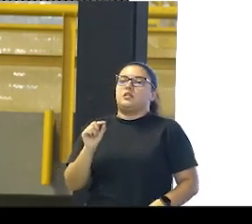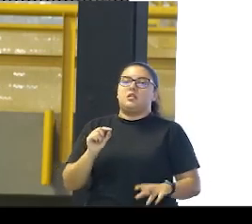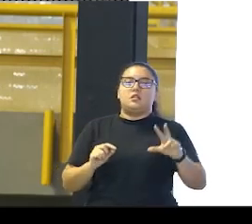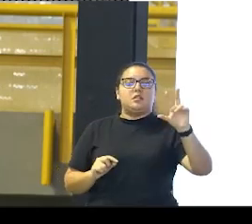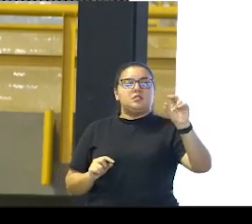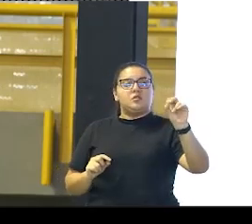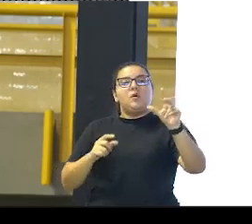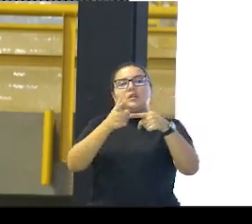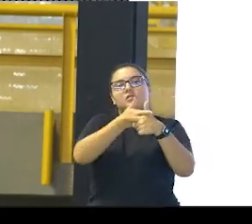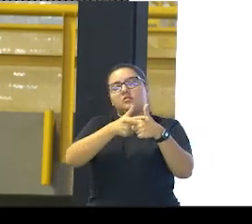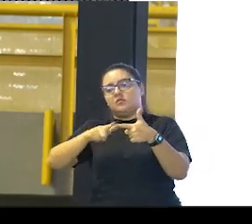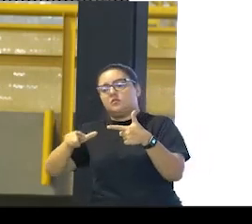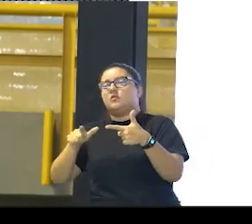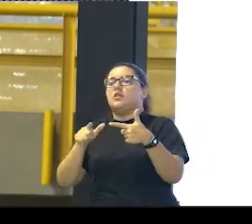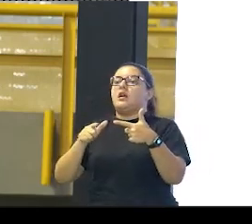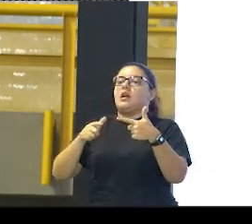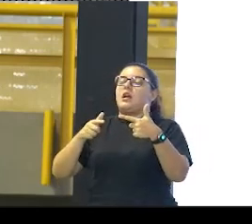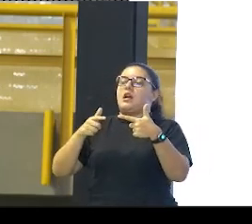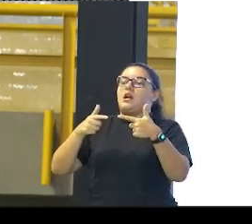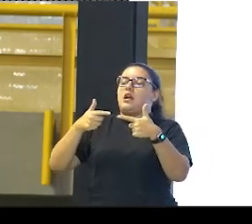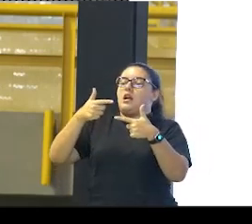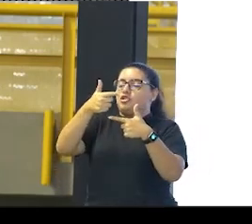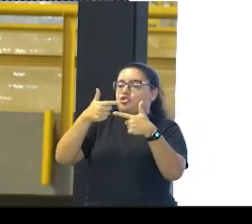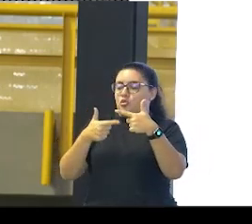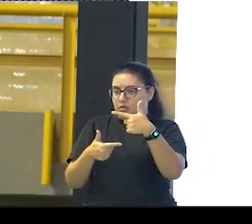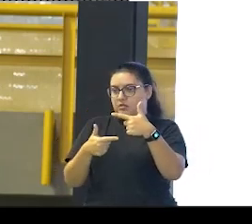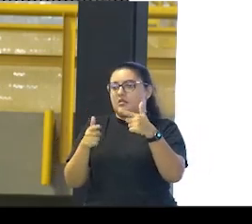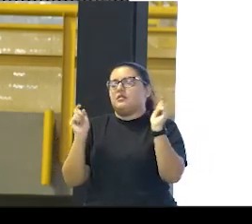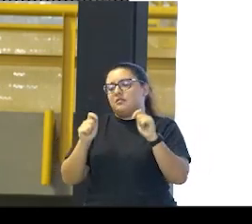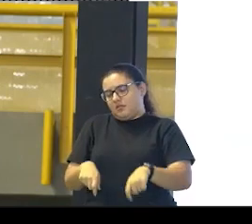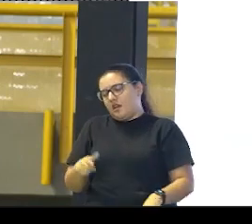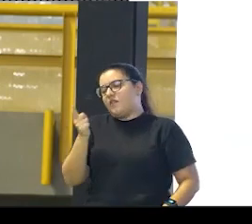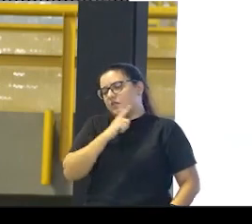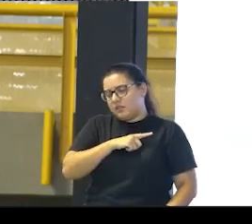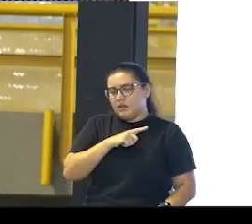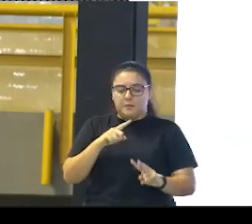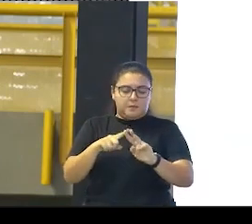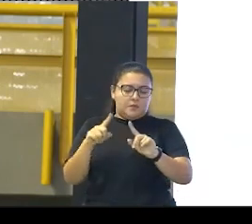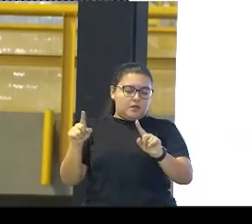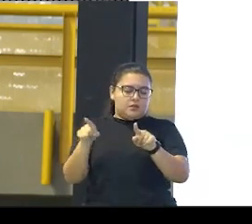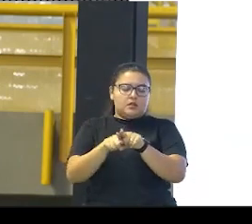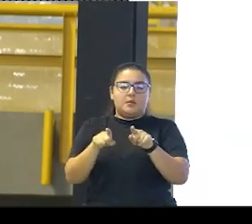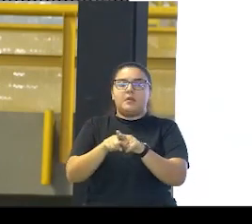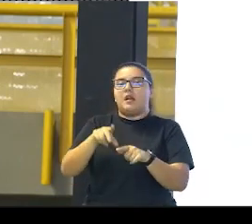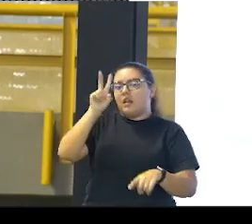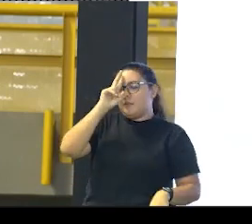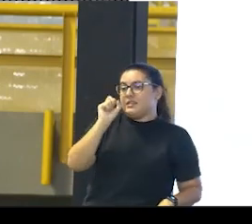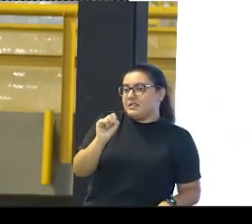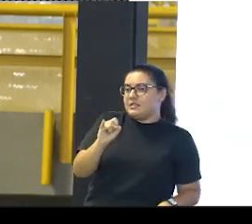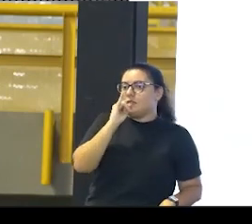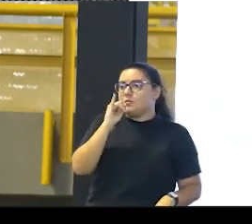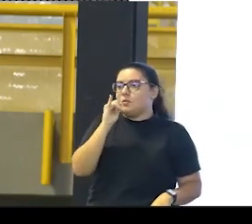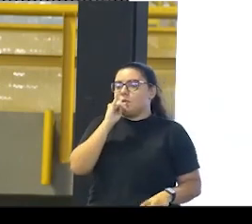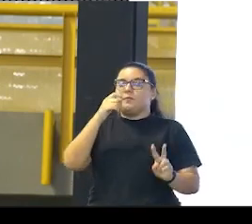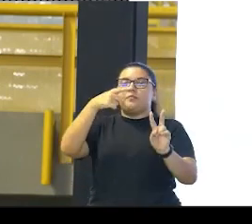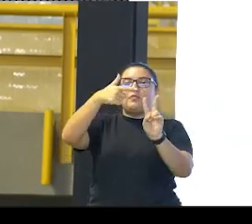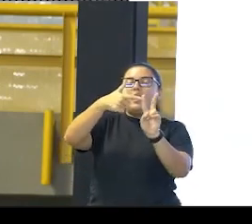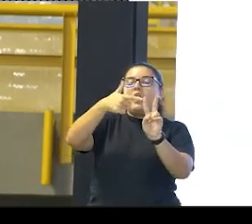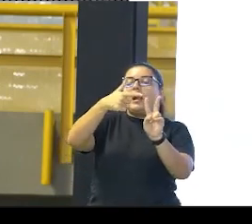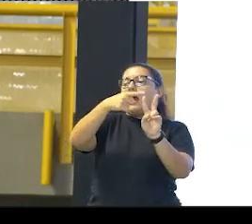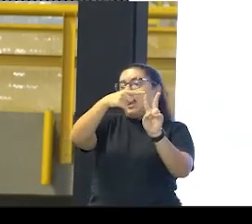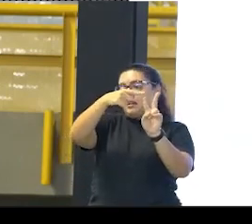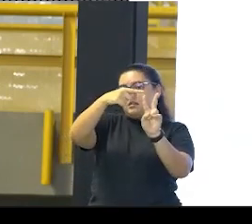cosseno. Então, se você dividir 1 meio por raiz de 2 sobre 2, corta o 2 com 2, fica 1 sobre raiz de